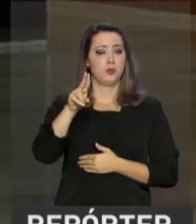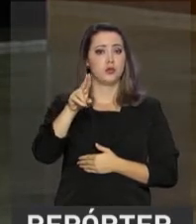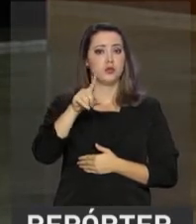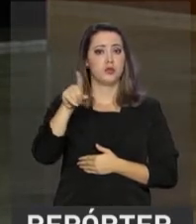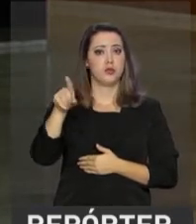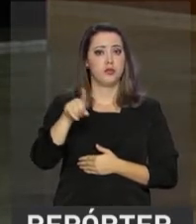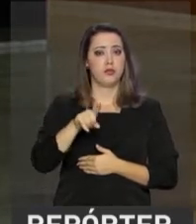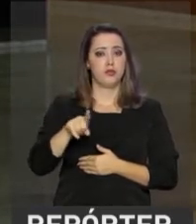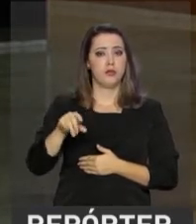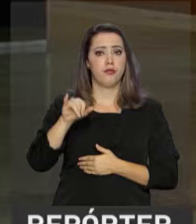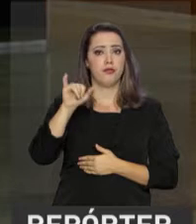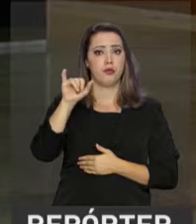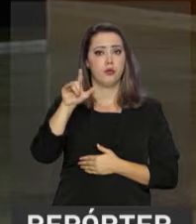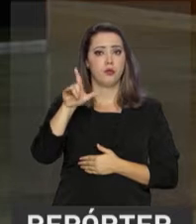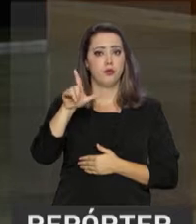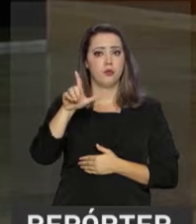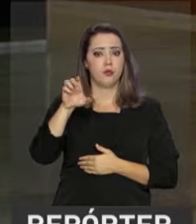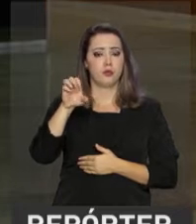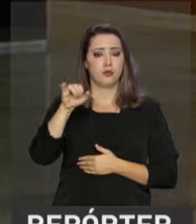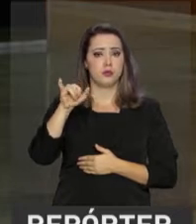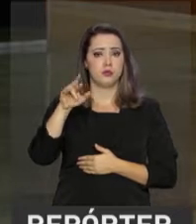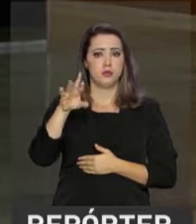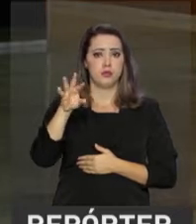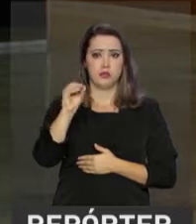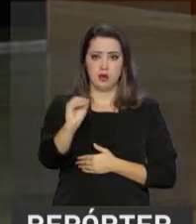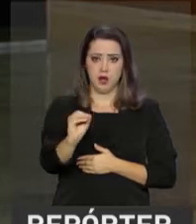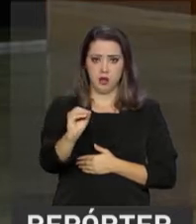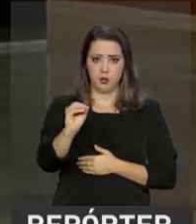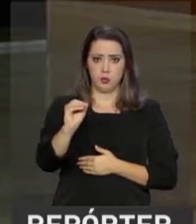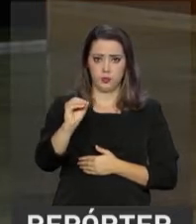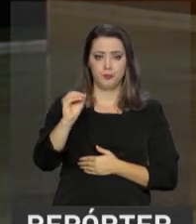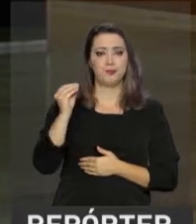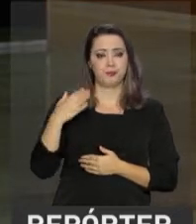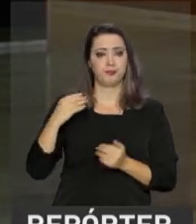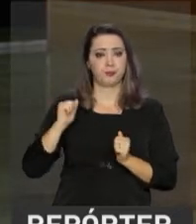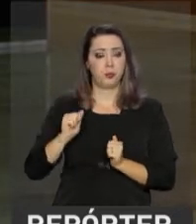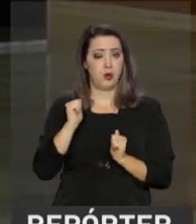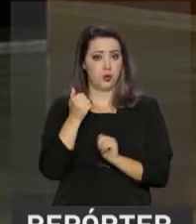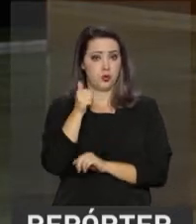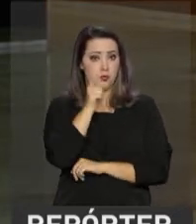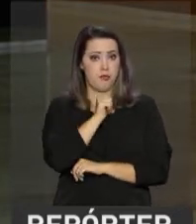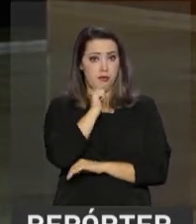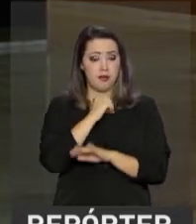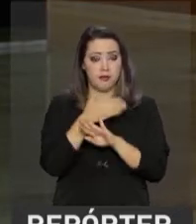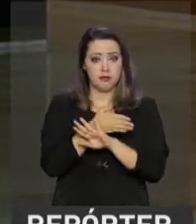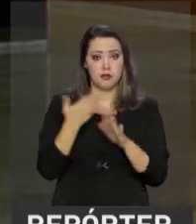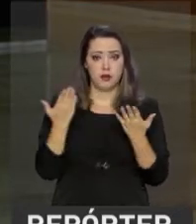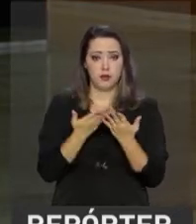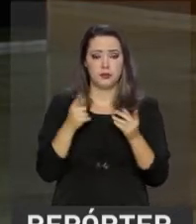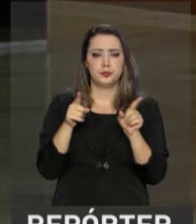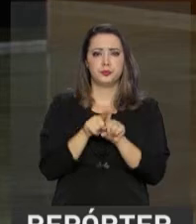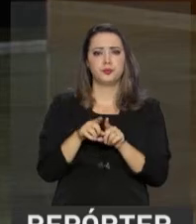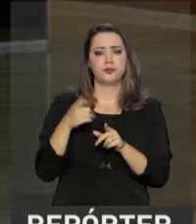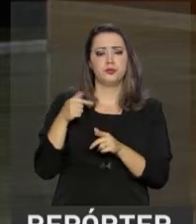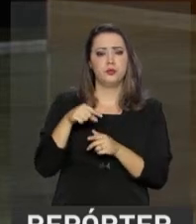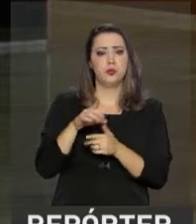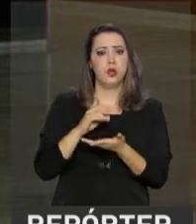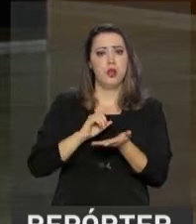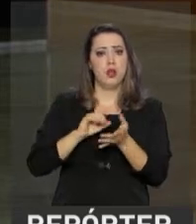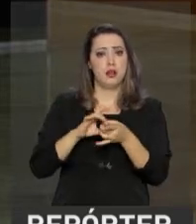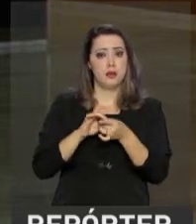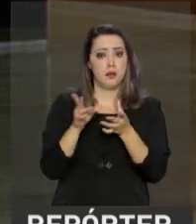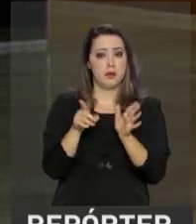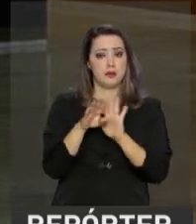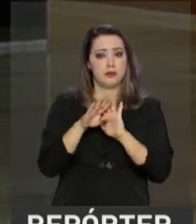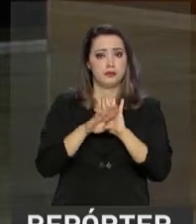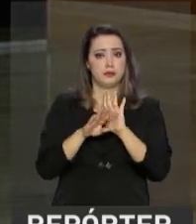michel temer esta possibilidade era restrita a homens o ministro da defesa raúl jungmann disse que a sanção deste